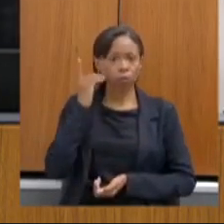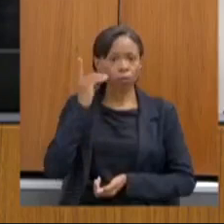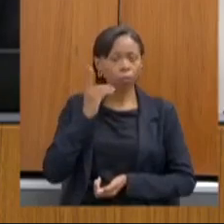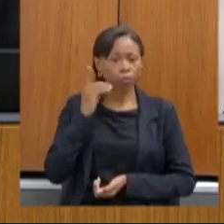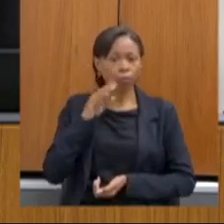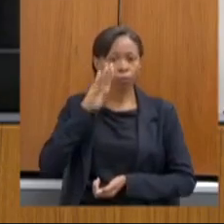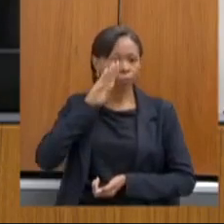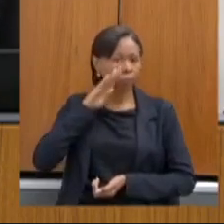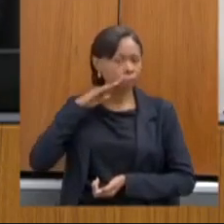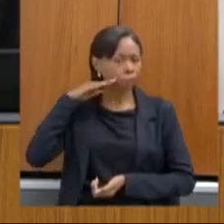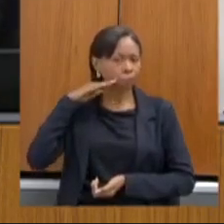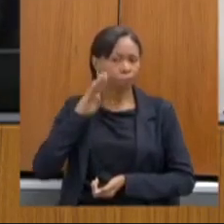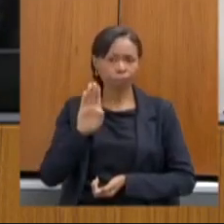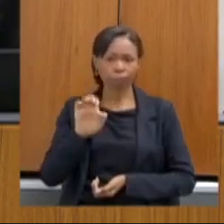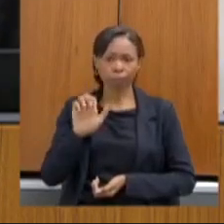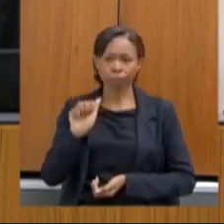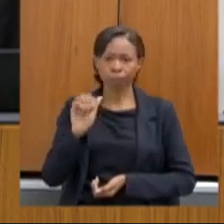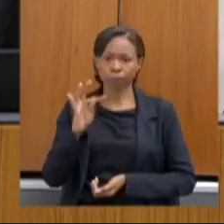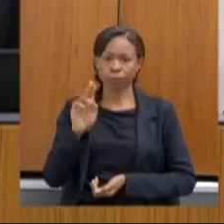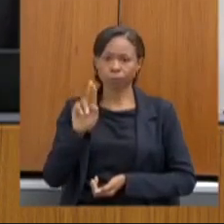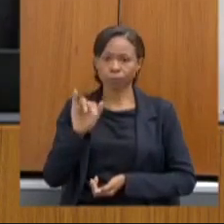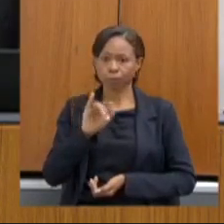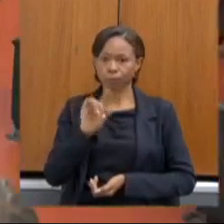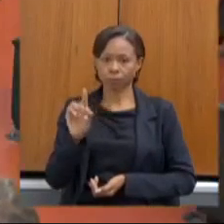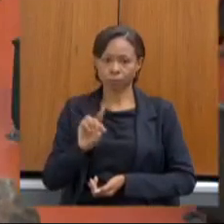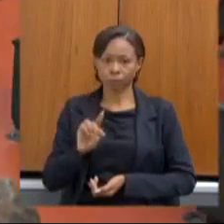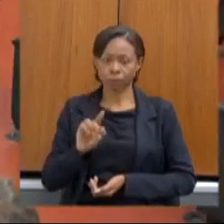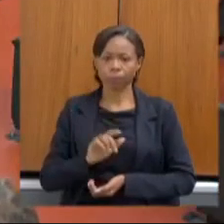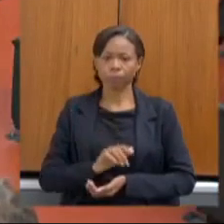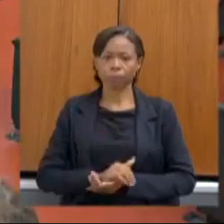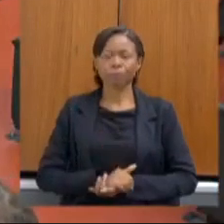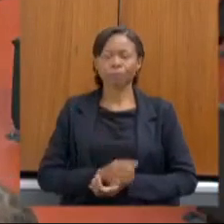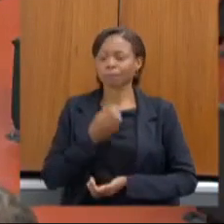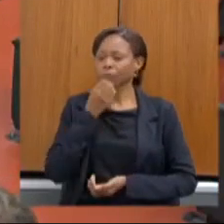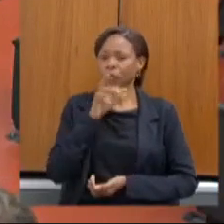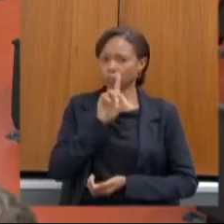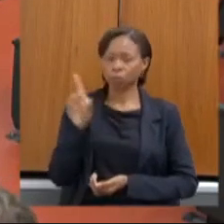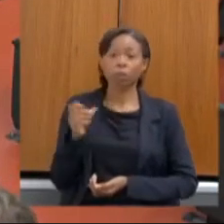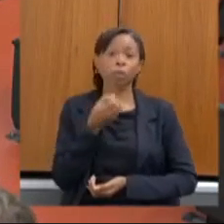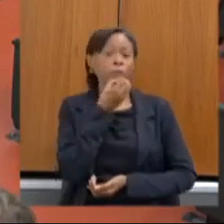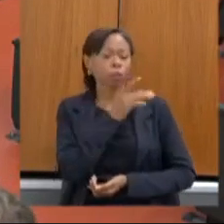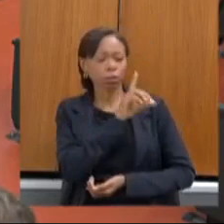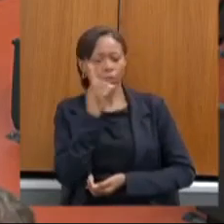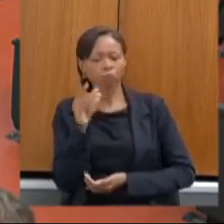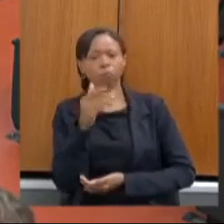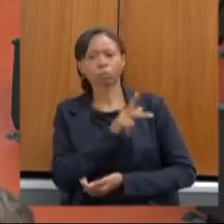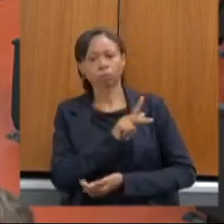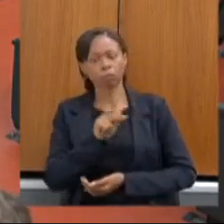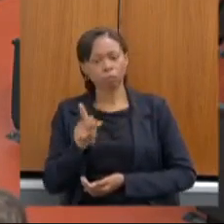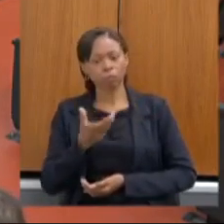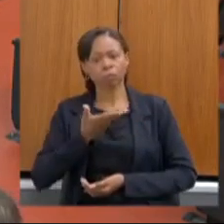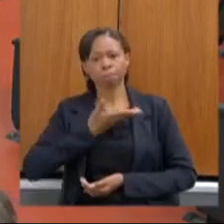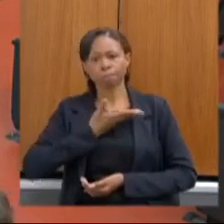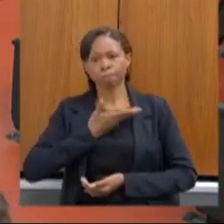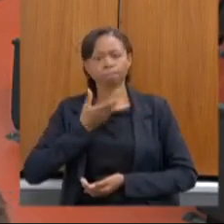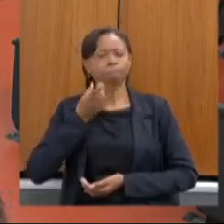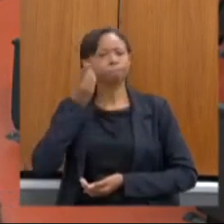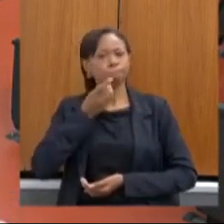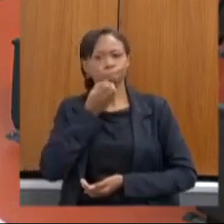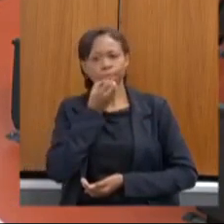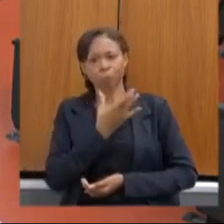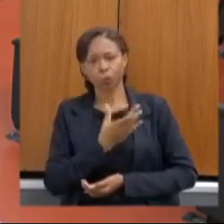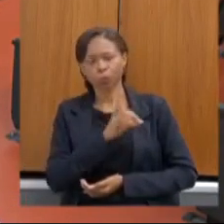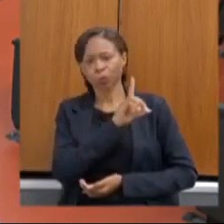deputada Beatriz Cerqueira muito bom dia para senhora Bom dia presidente um dia os colegas parlamentares